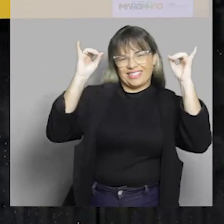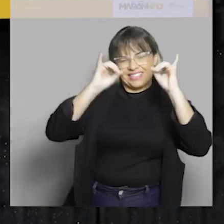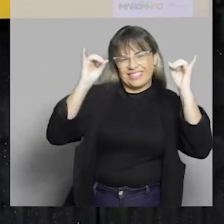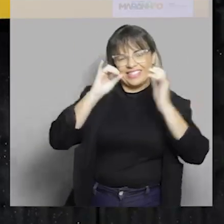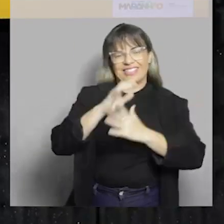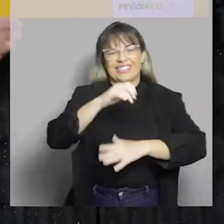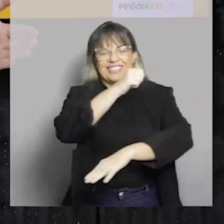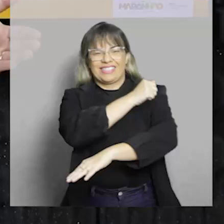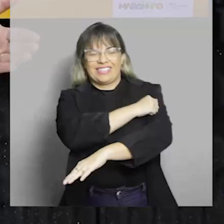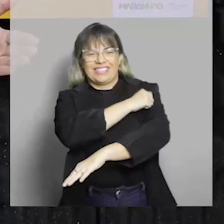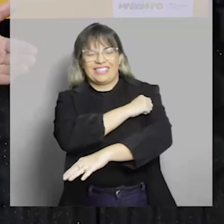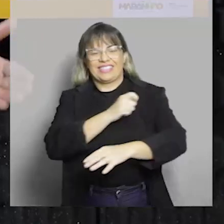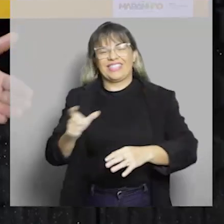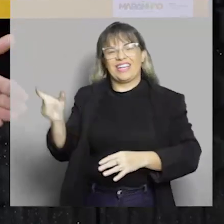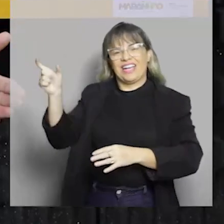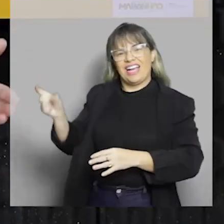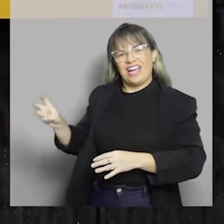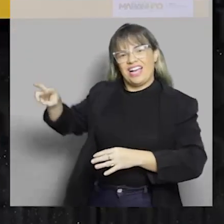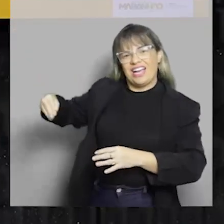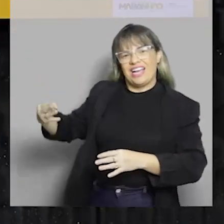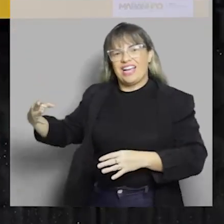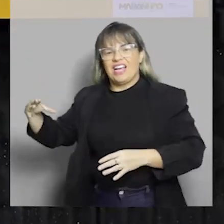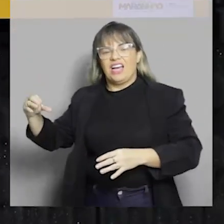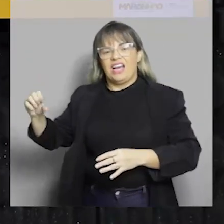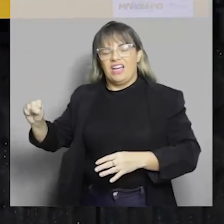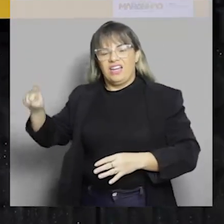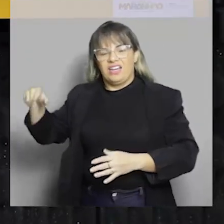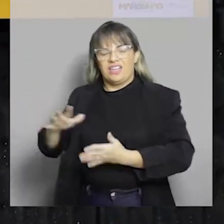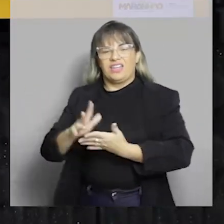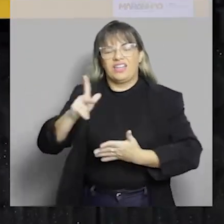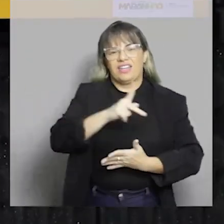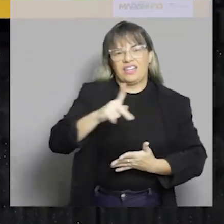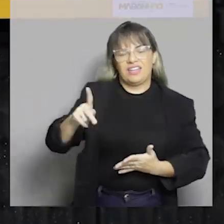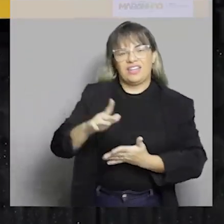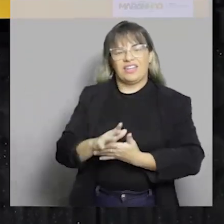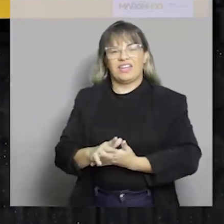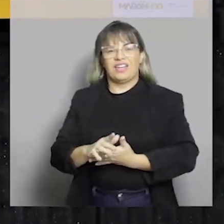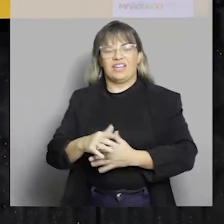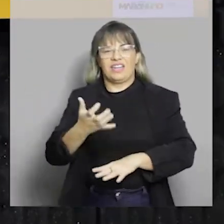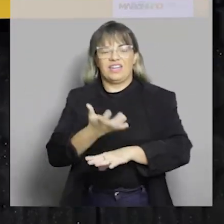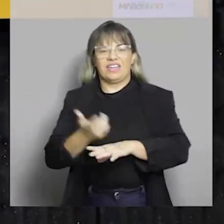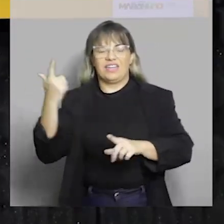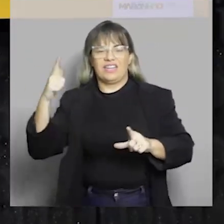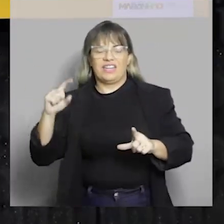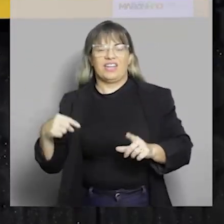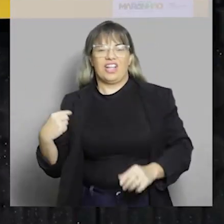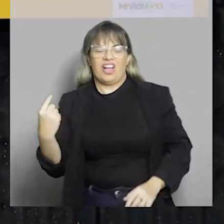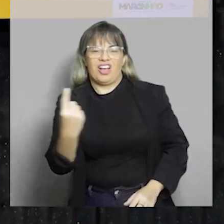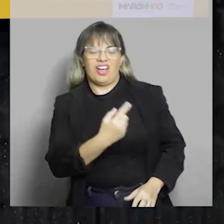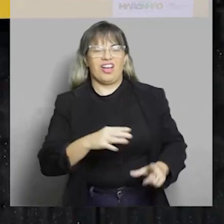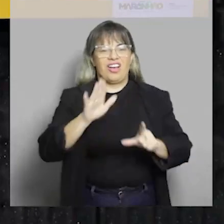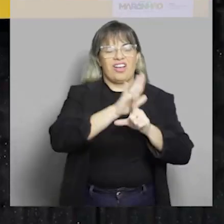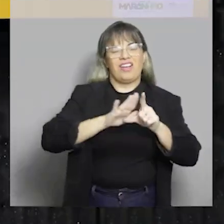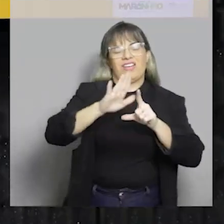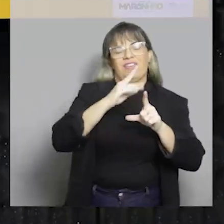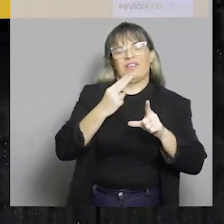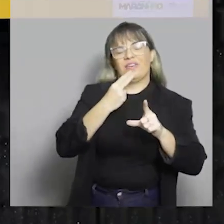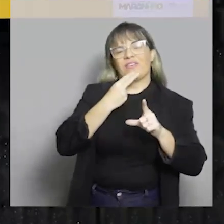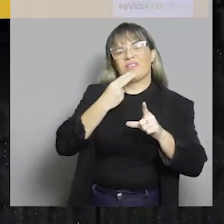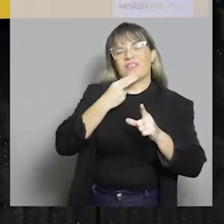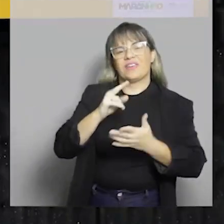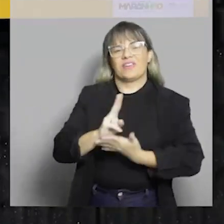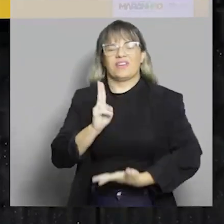salve, meu estudante! Eu sou o professor Marcos Vinícius, professor de Geografia da nossa plataforma Gonçalves Dias, para